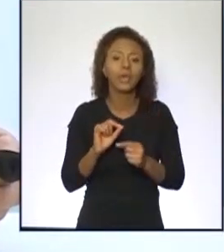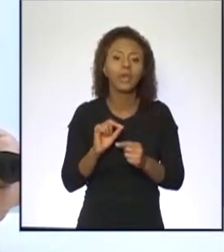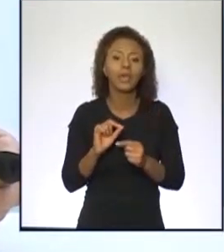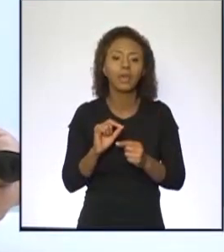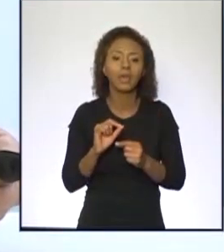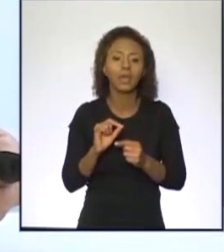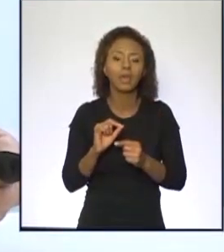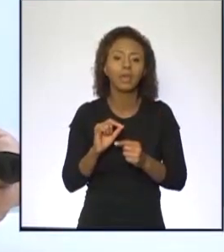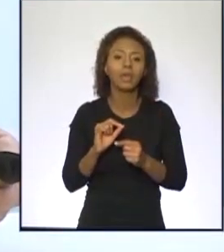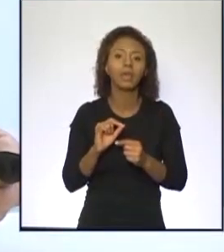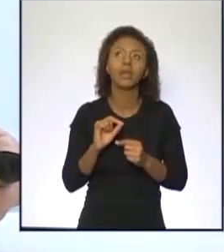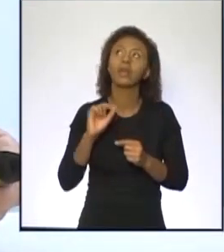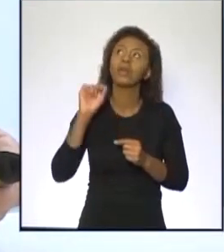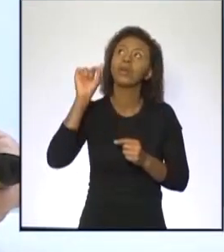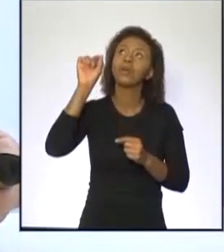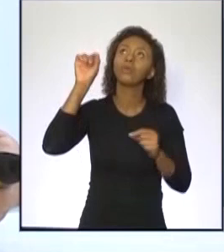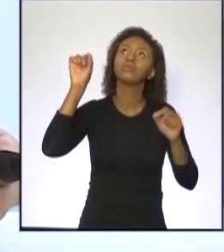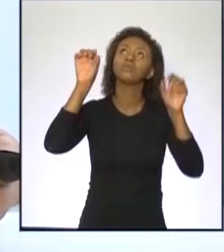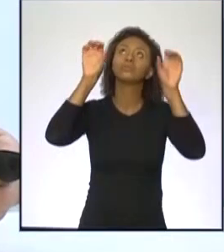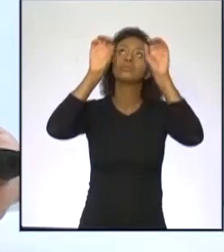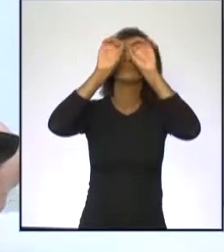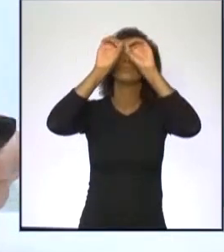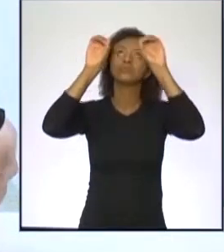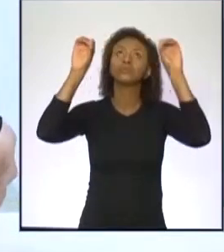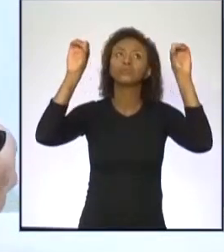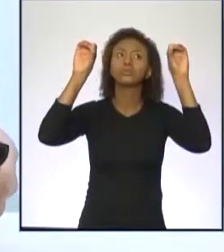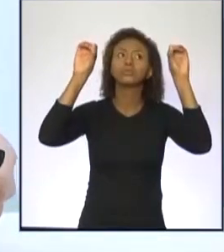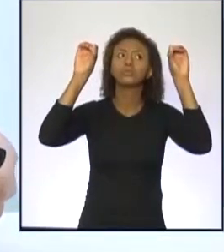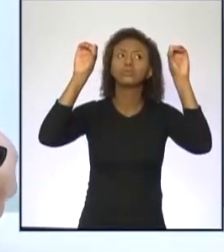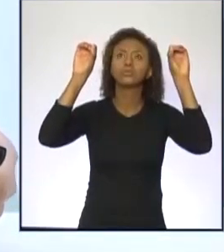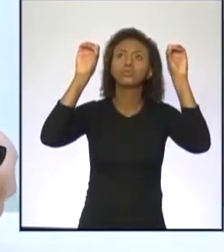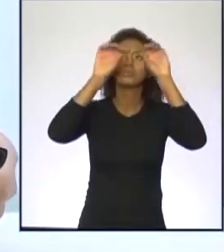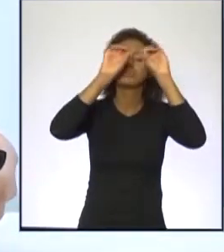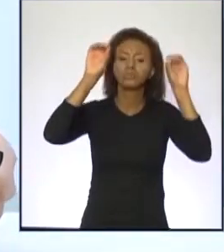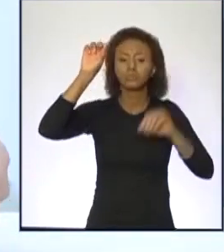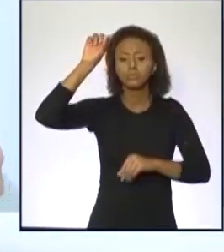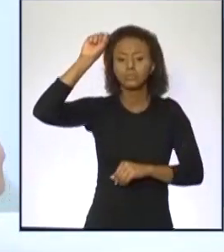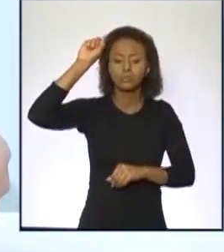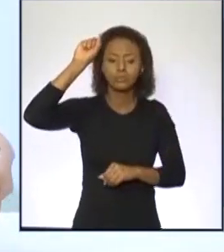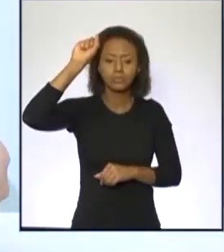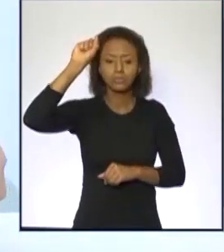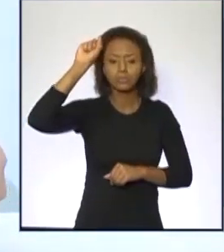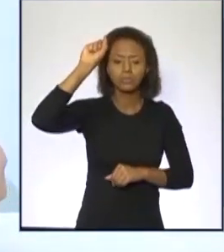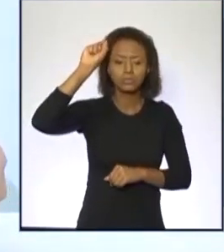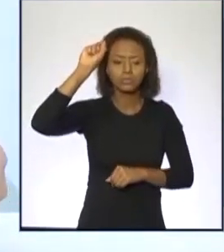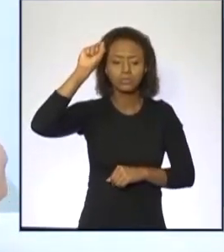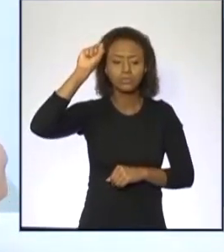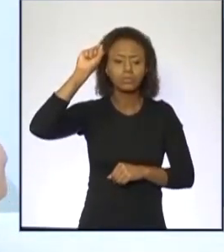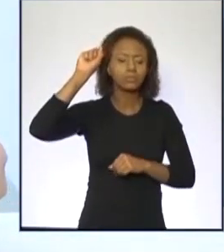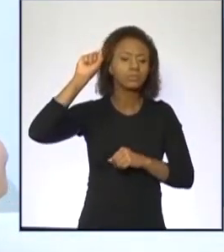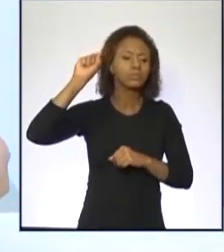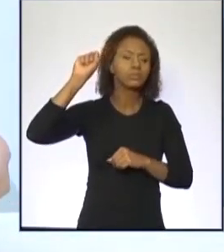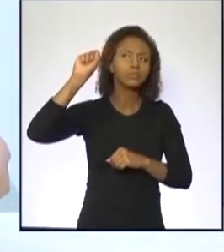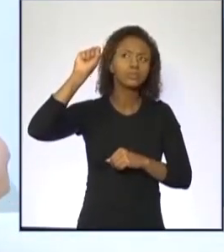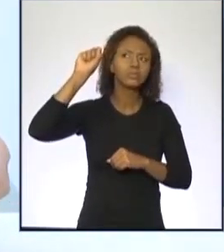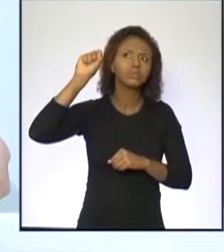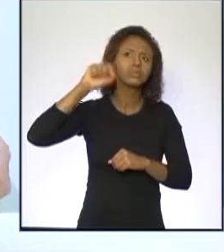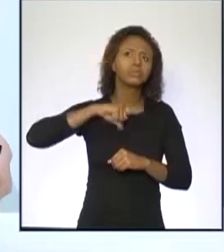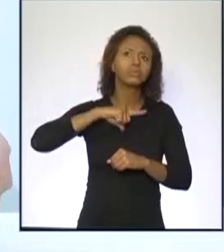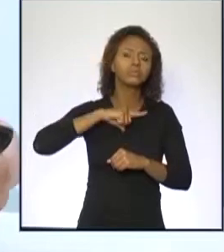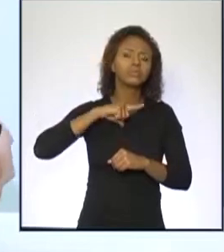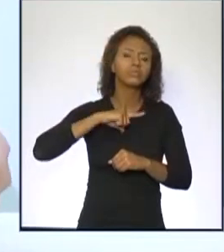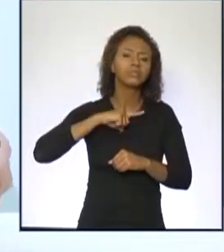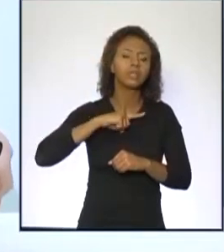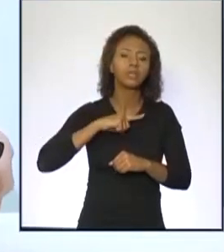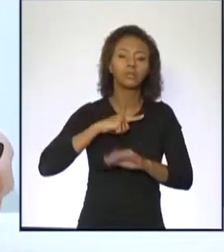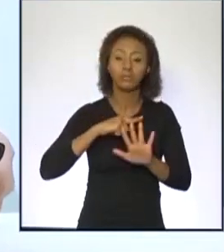do trem. Okay. Certo? Então, nós temos muita coisa a explorar só nesse parágrafo do